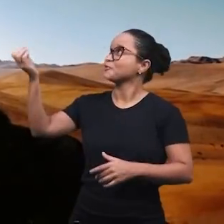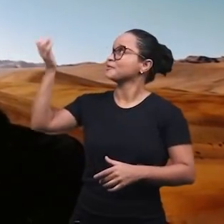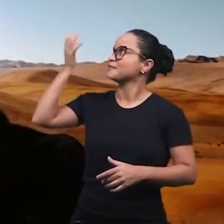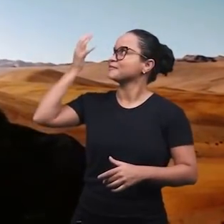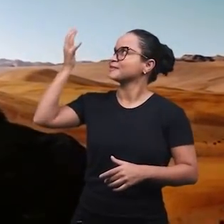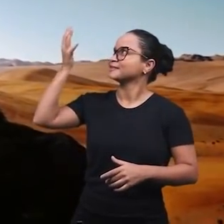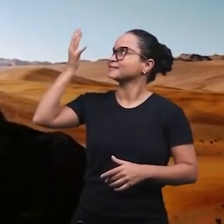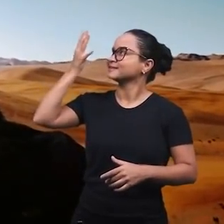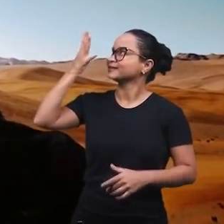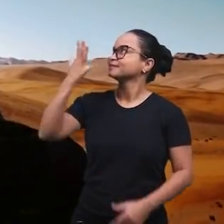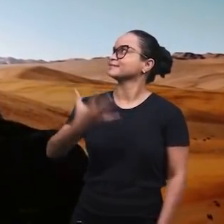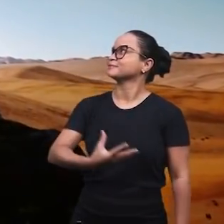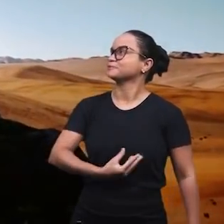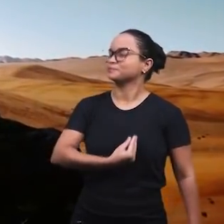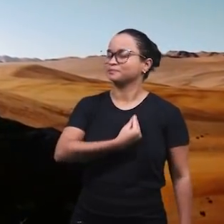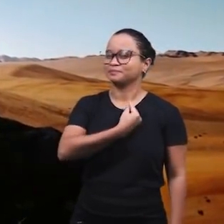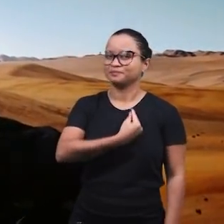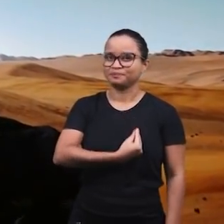revelada em Jesus.